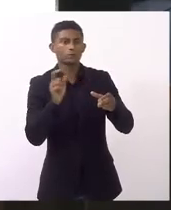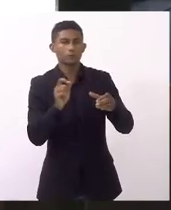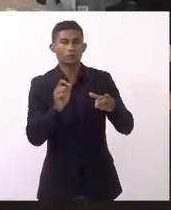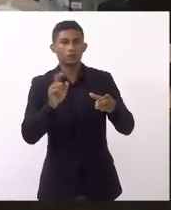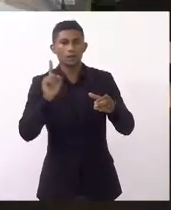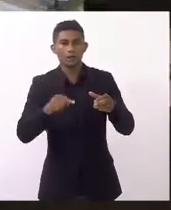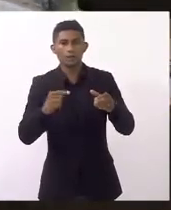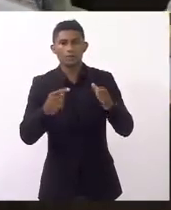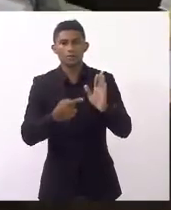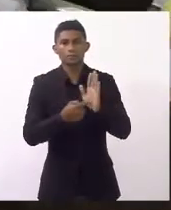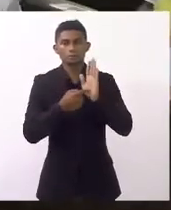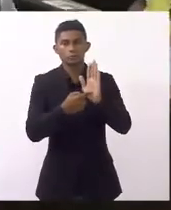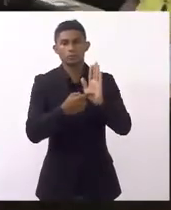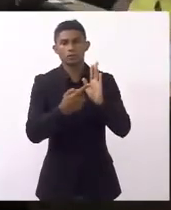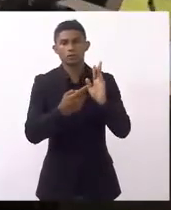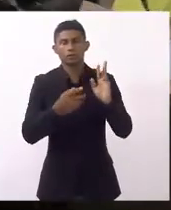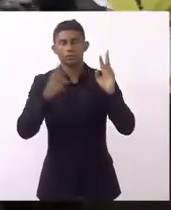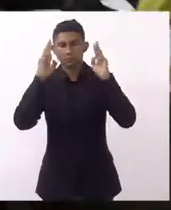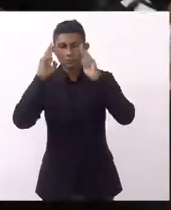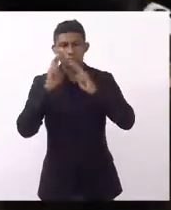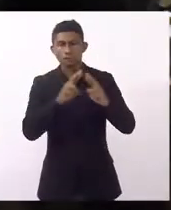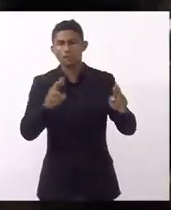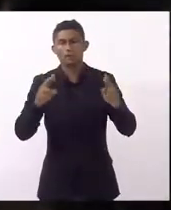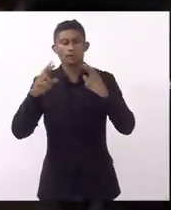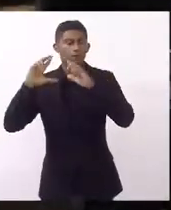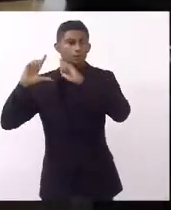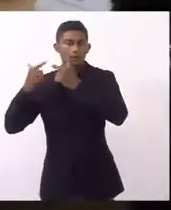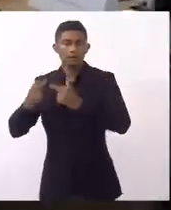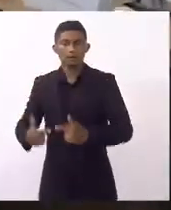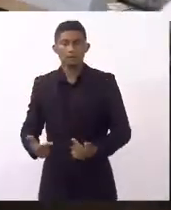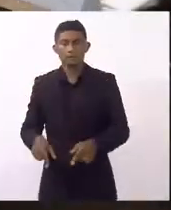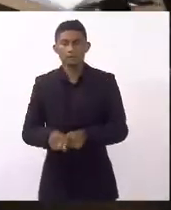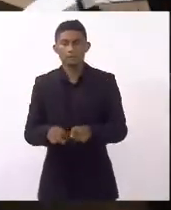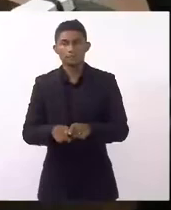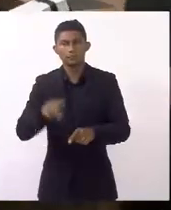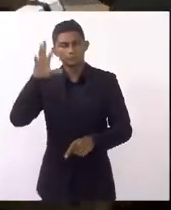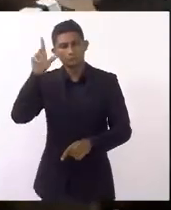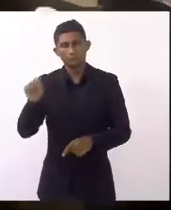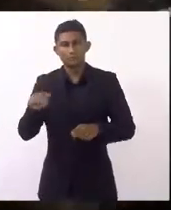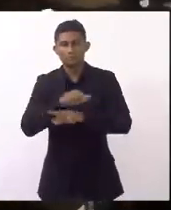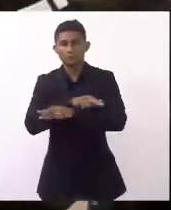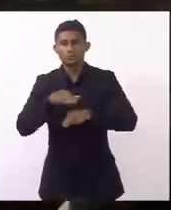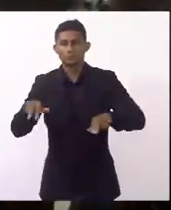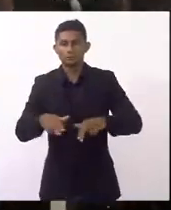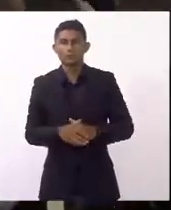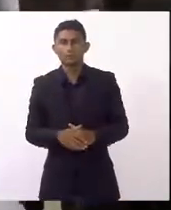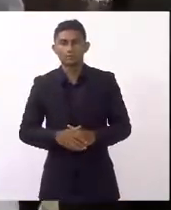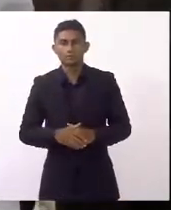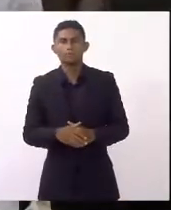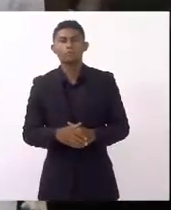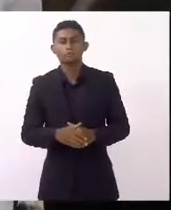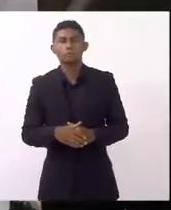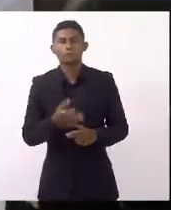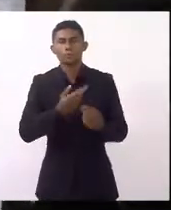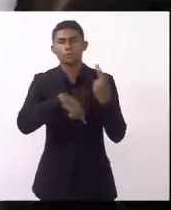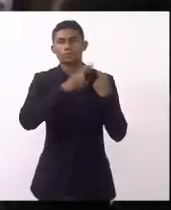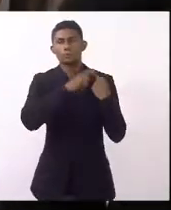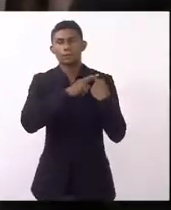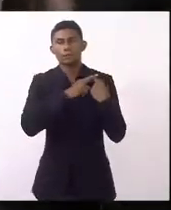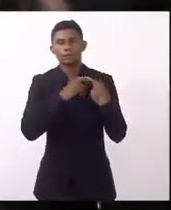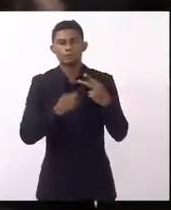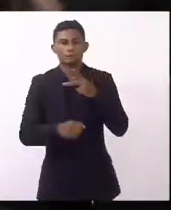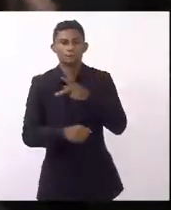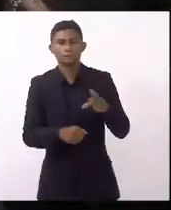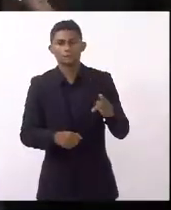de respeito às tradições exaltação das raízes o compromisso do seu atual presidente